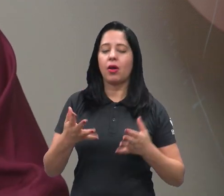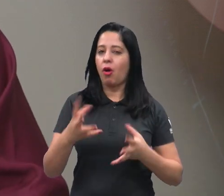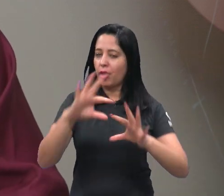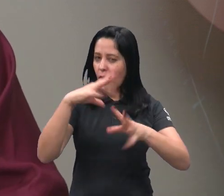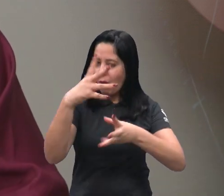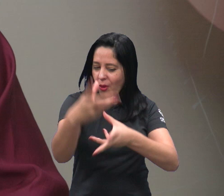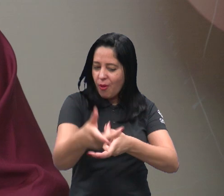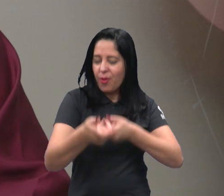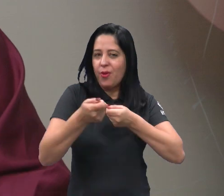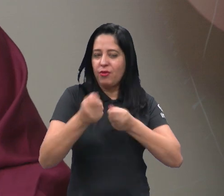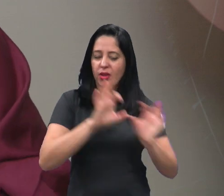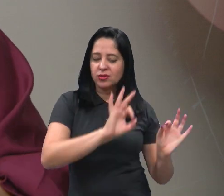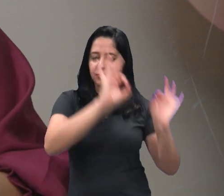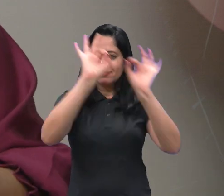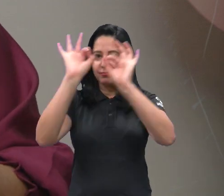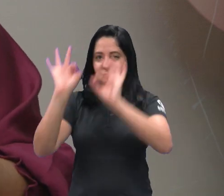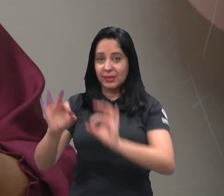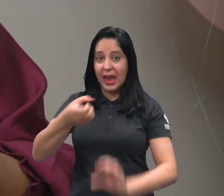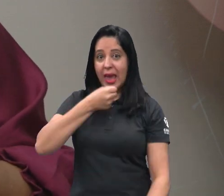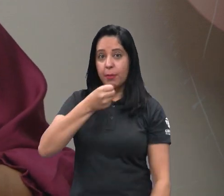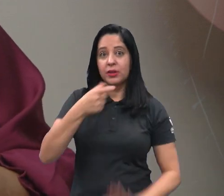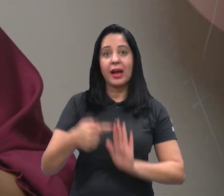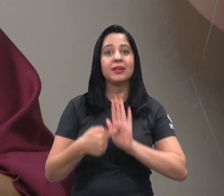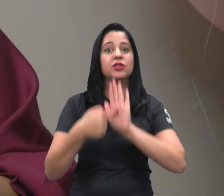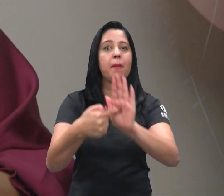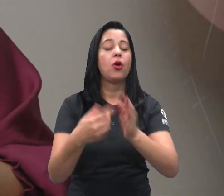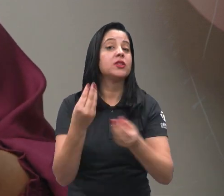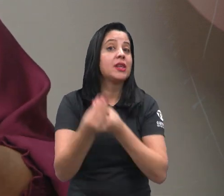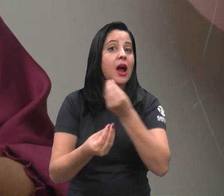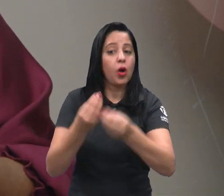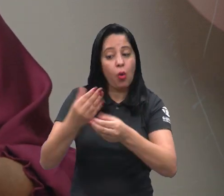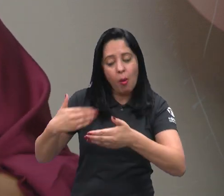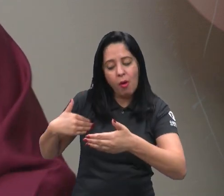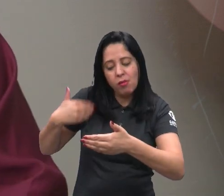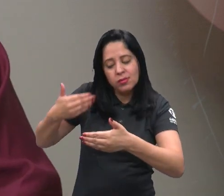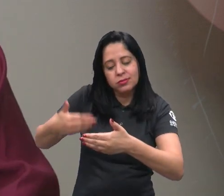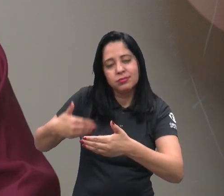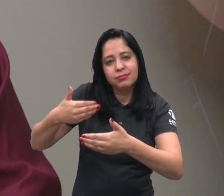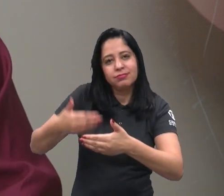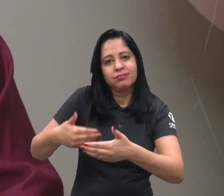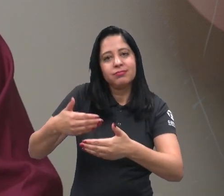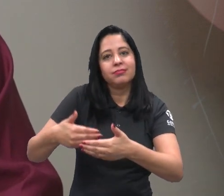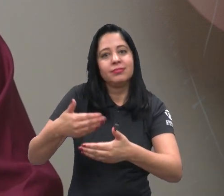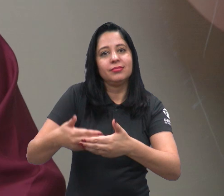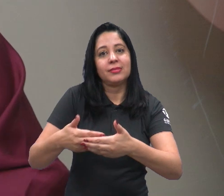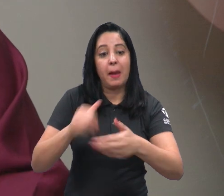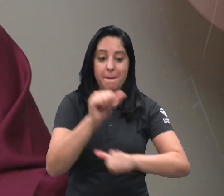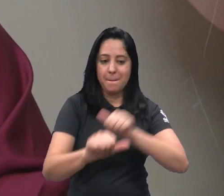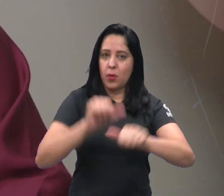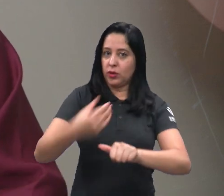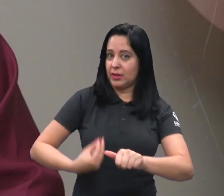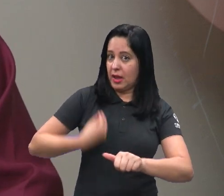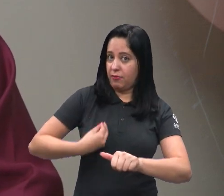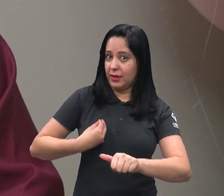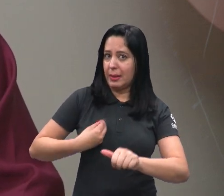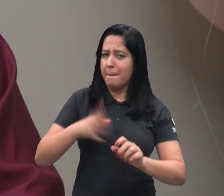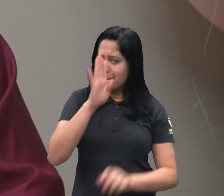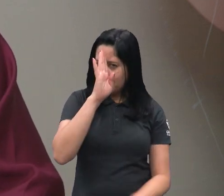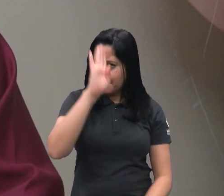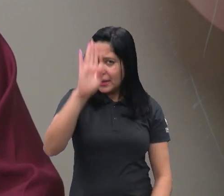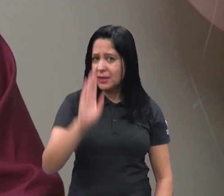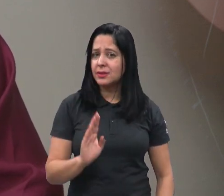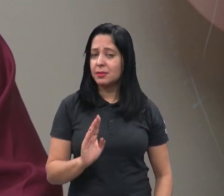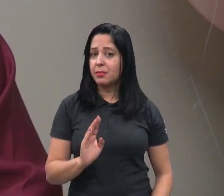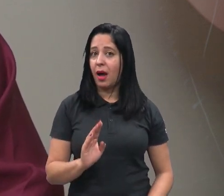uma reportagem que mostra como esse processo pode transformar a vida de uma mulher, especialmente no contexto